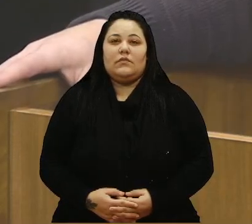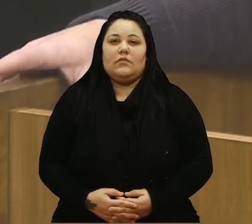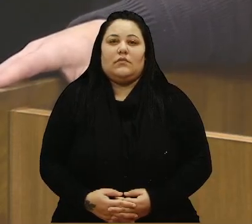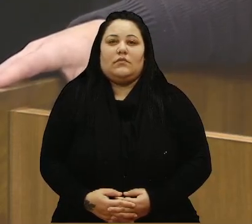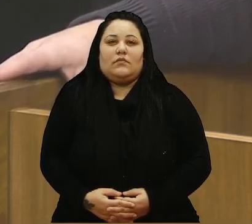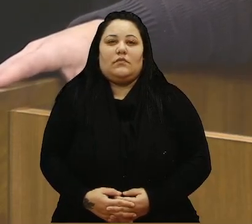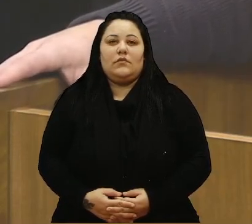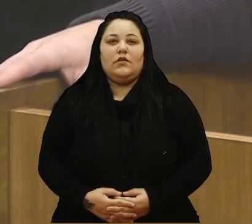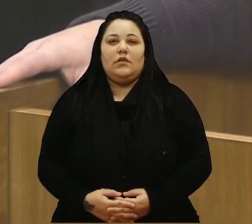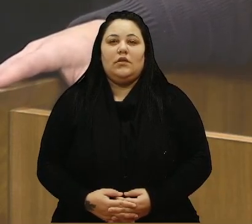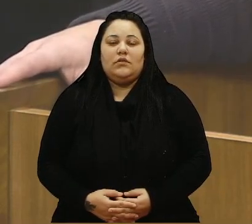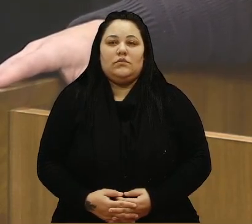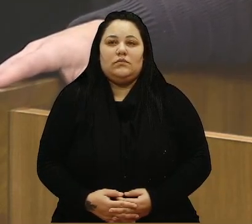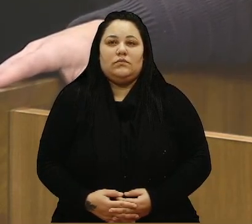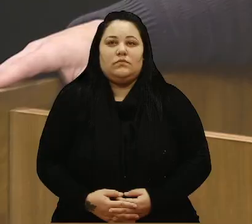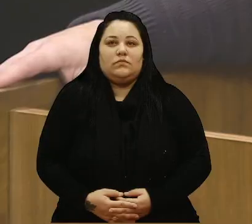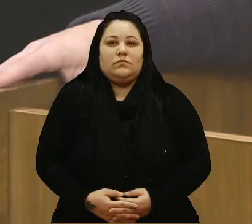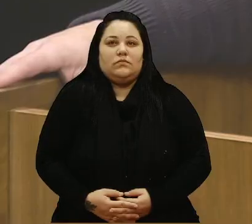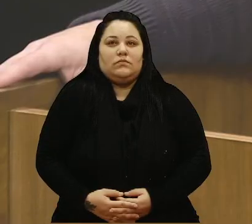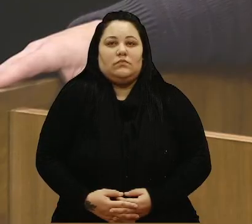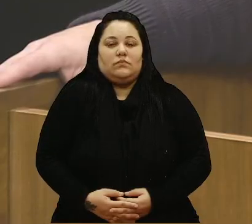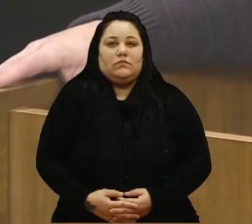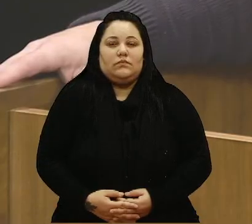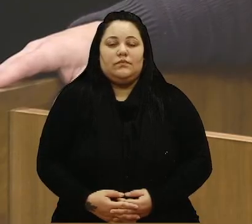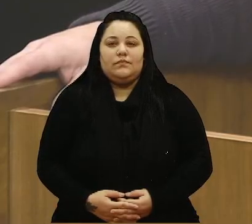Não tem a foto ali do...